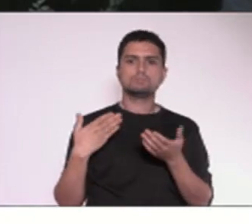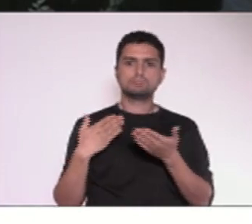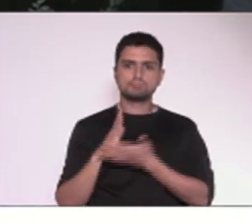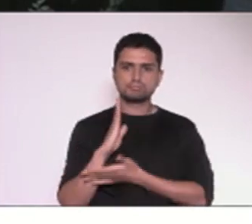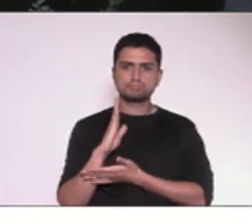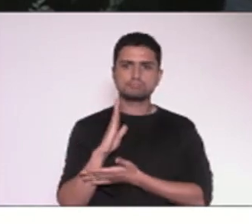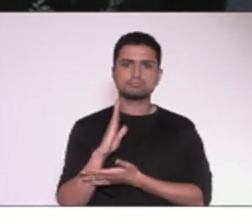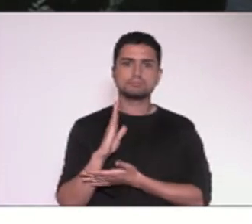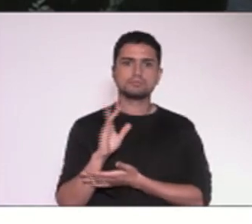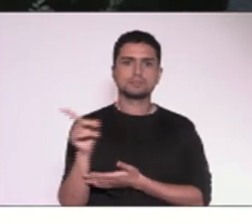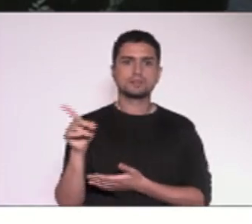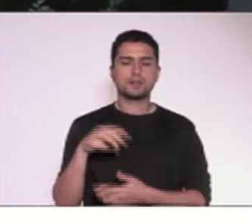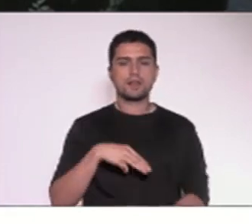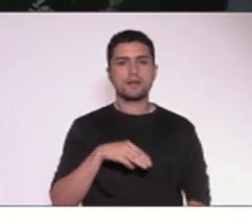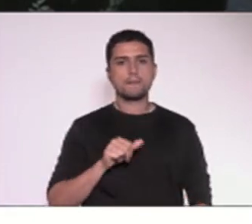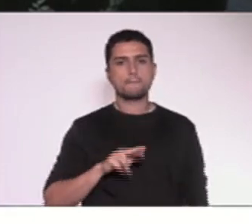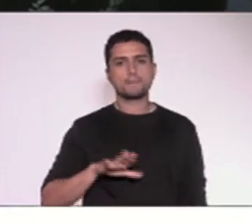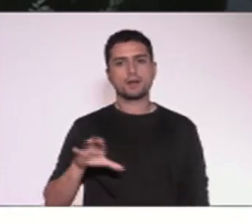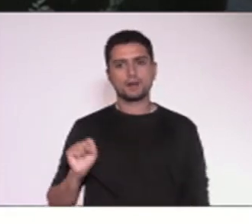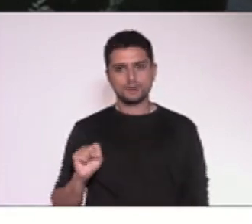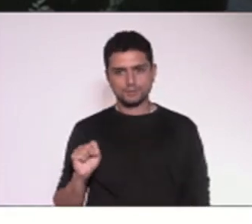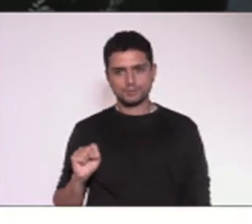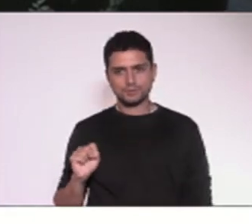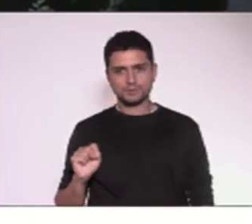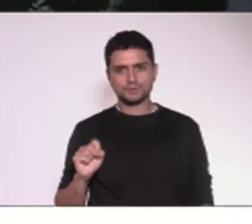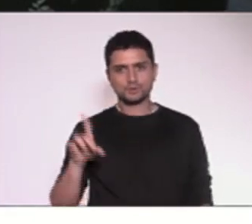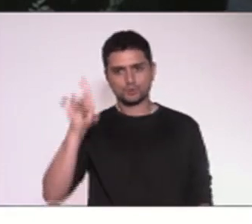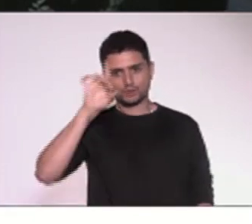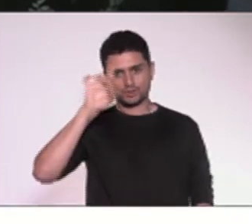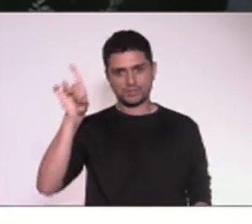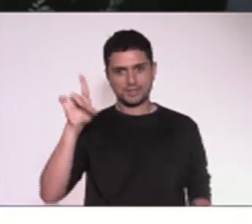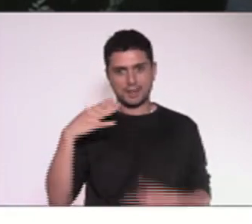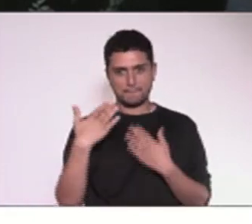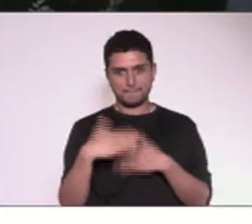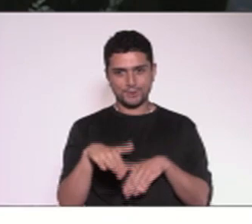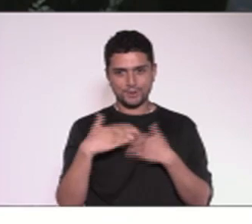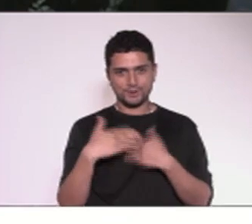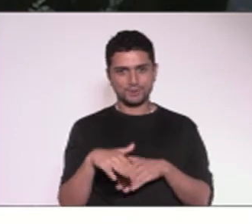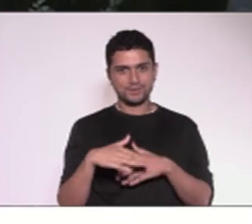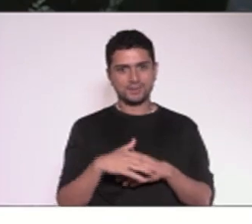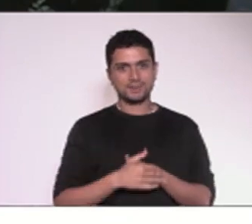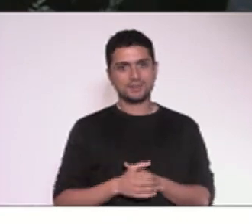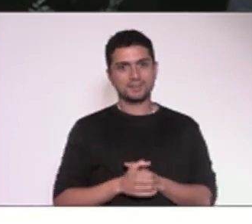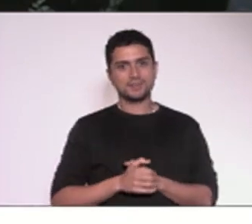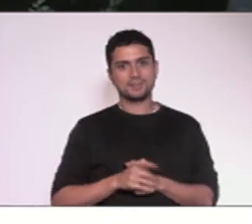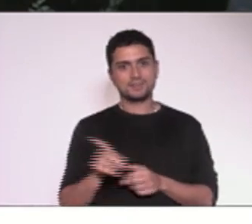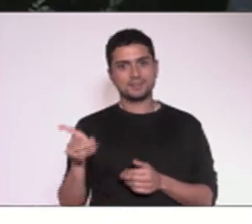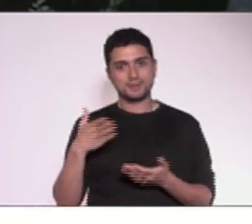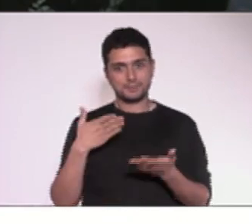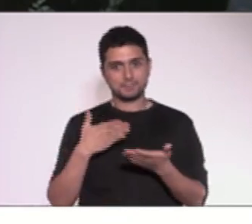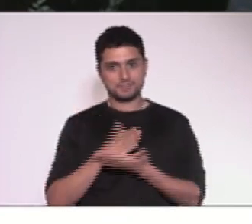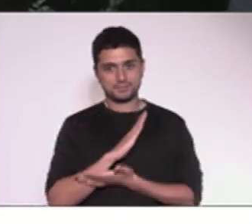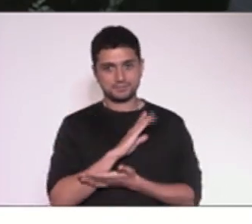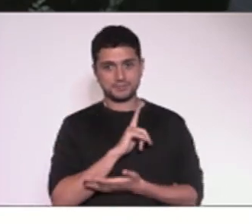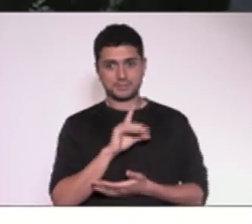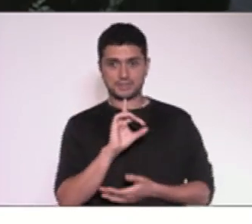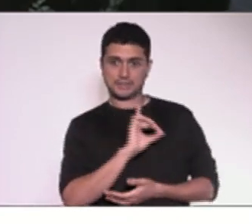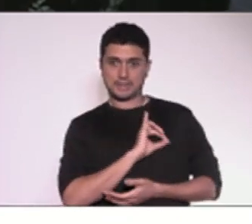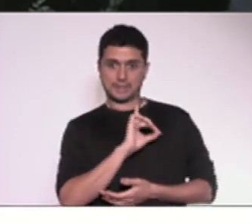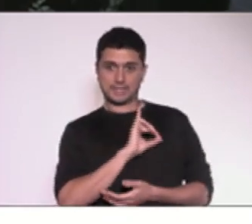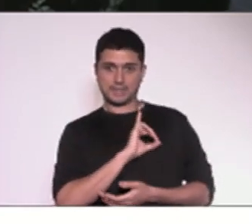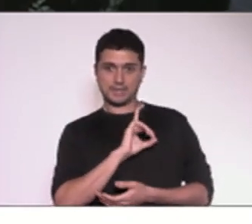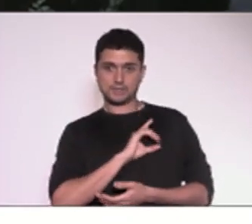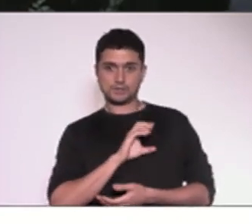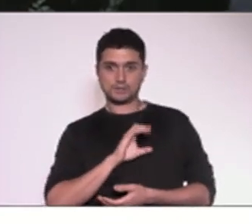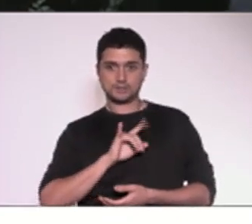e no dia o Marcos no dia da prova, ele passou, mas fez o concurso, delegado da Polícia Civil,